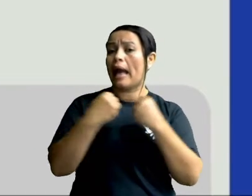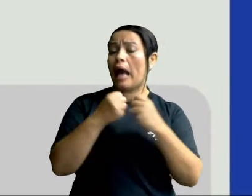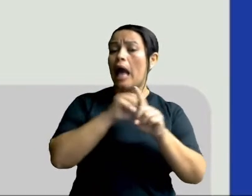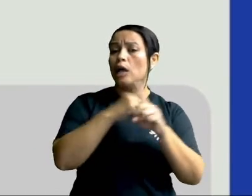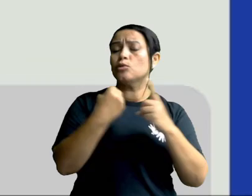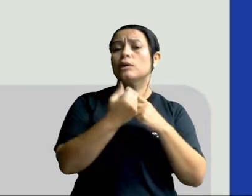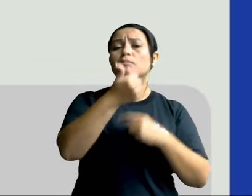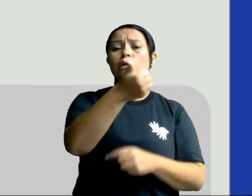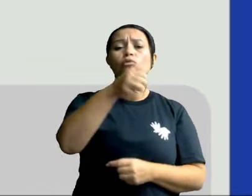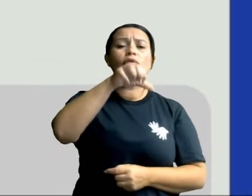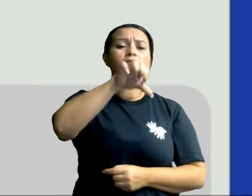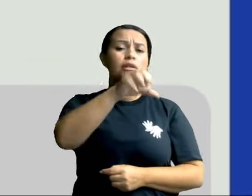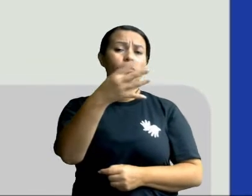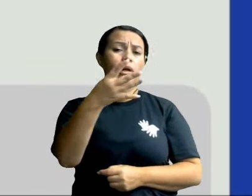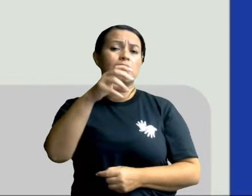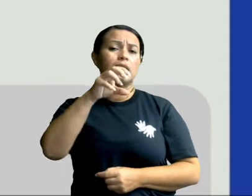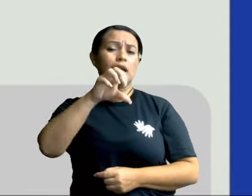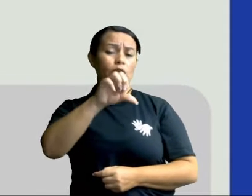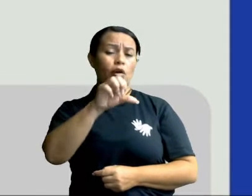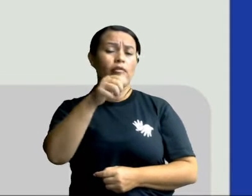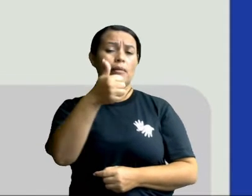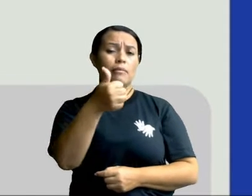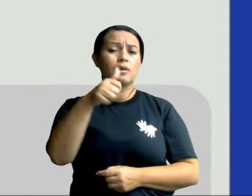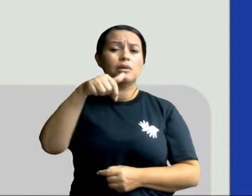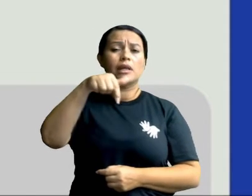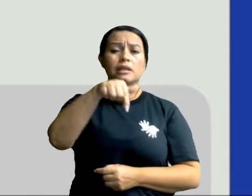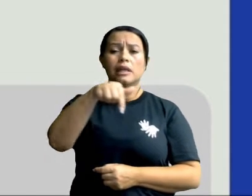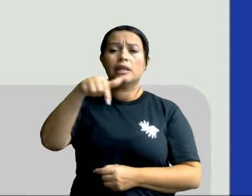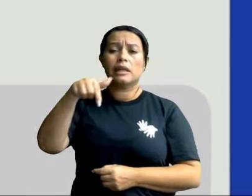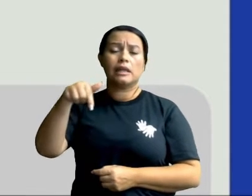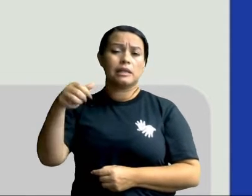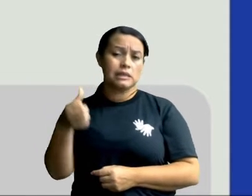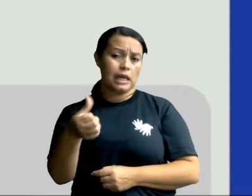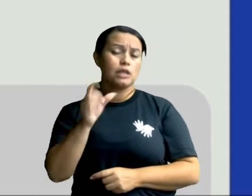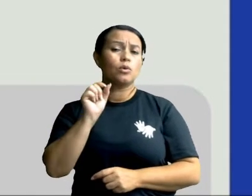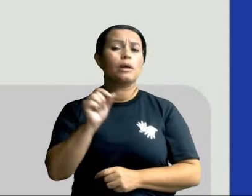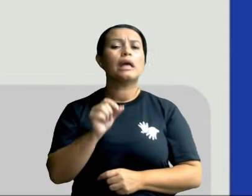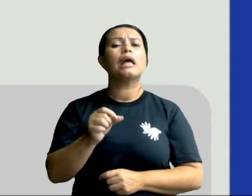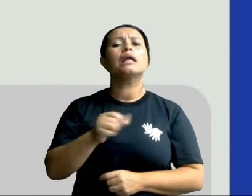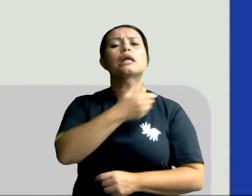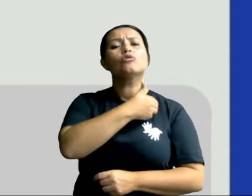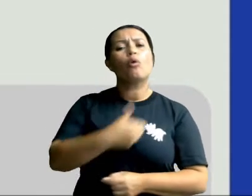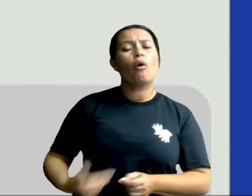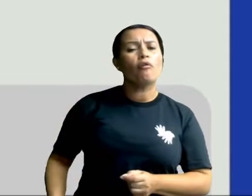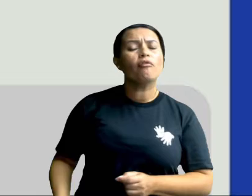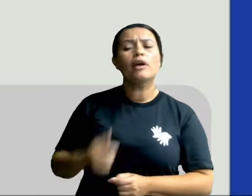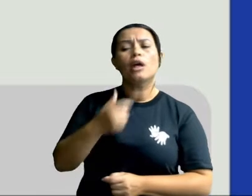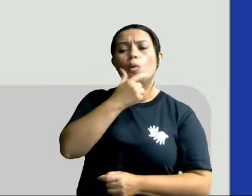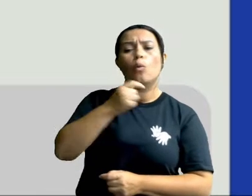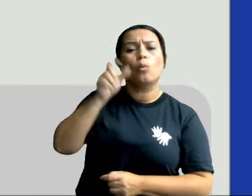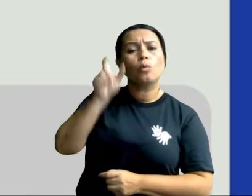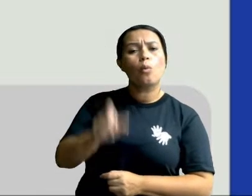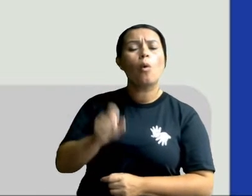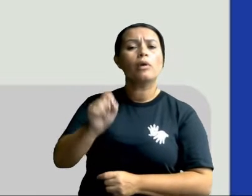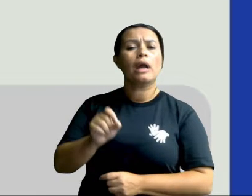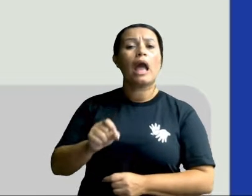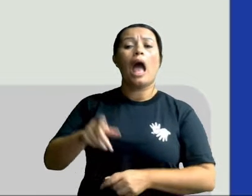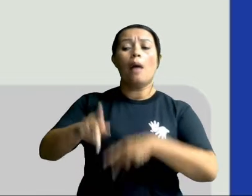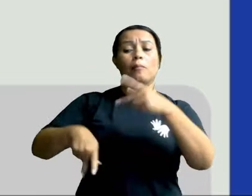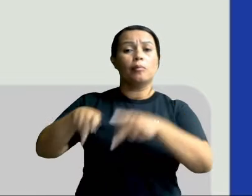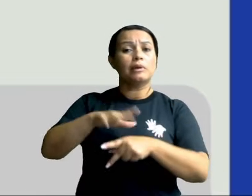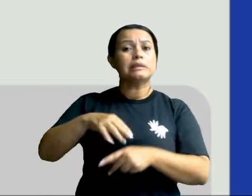De 1949 a 1976, durante o governo de Mao Tse-tung, a população chinesa passou por